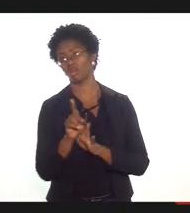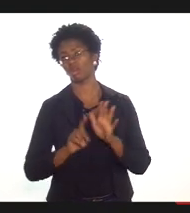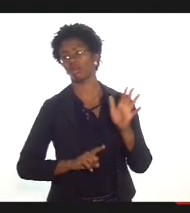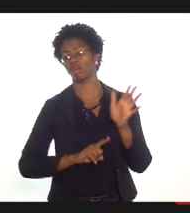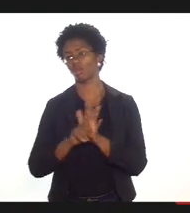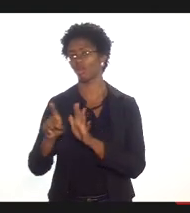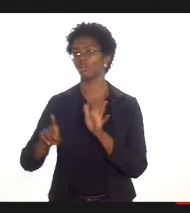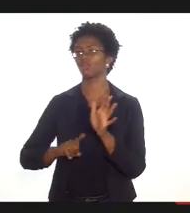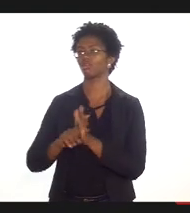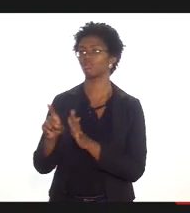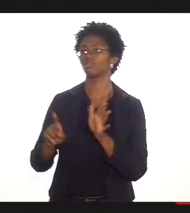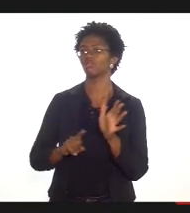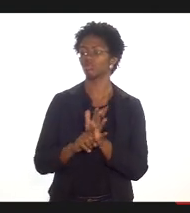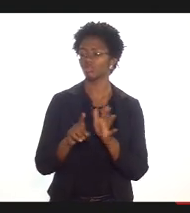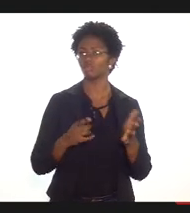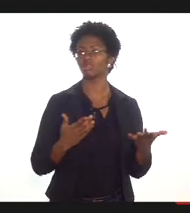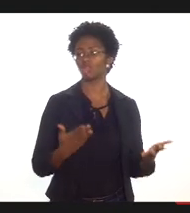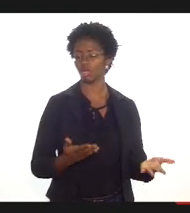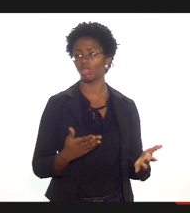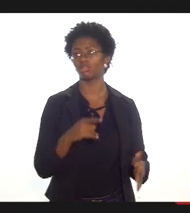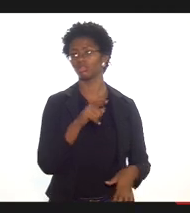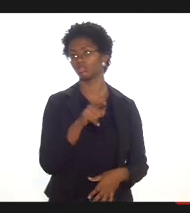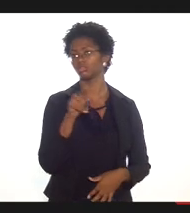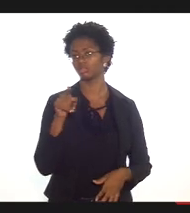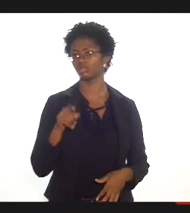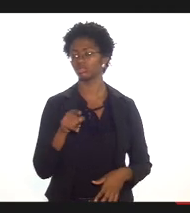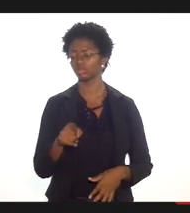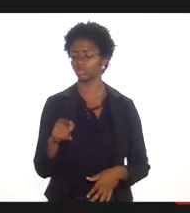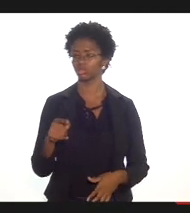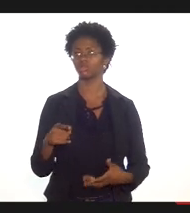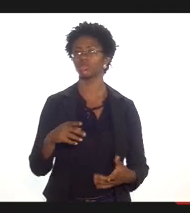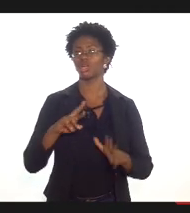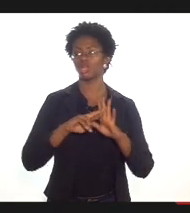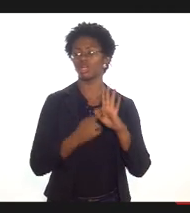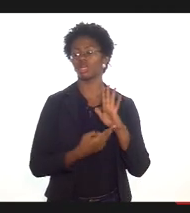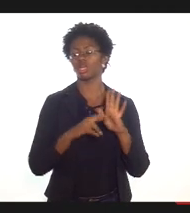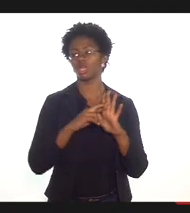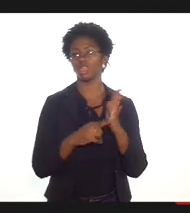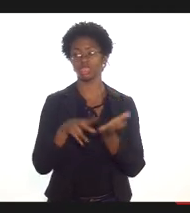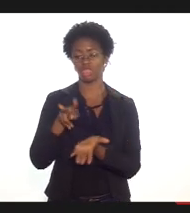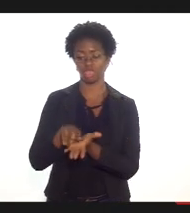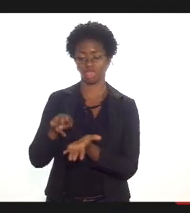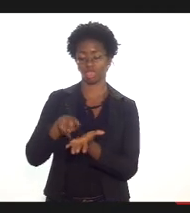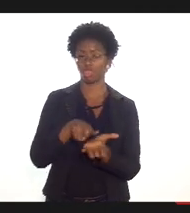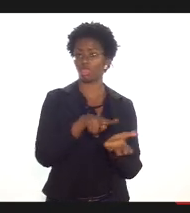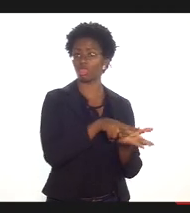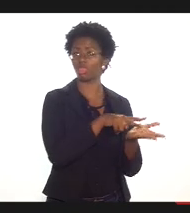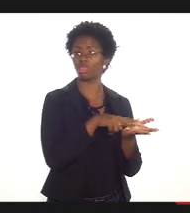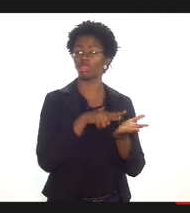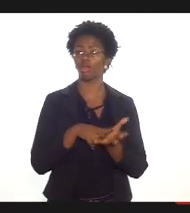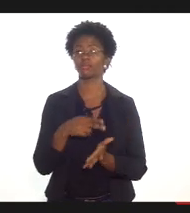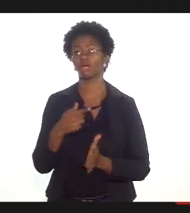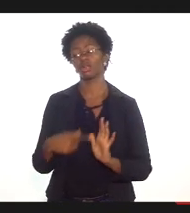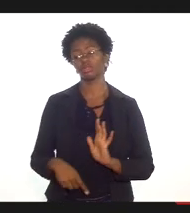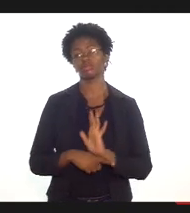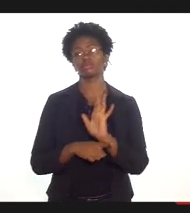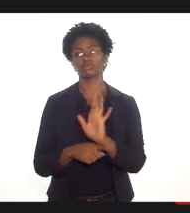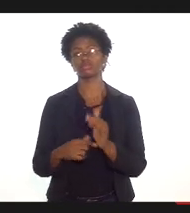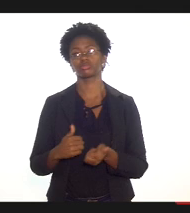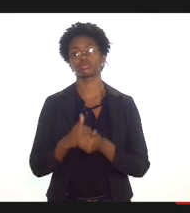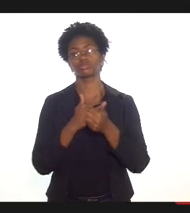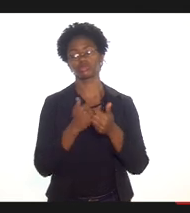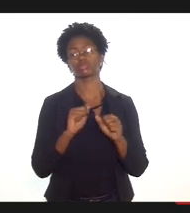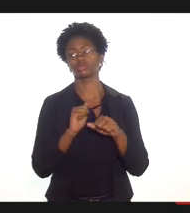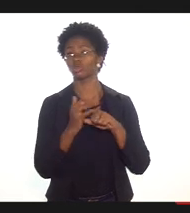questão da regulação desses leitos para assistência de COVID da nossa